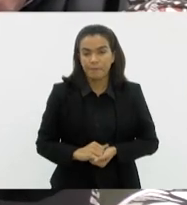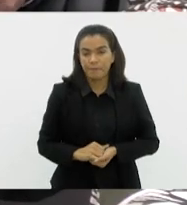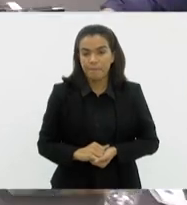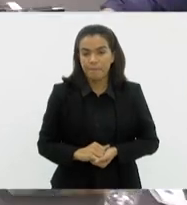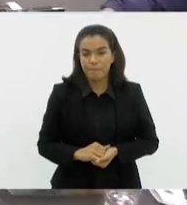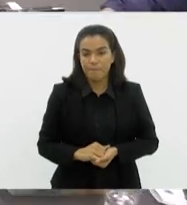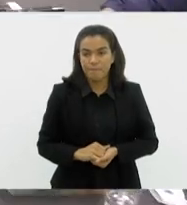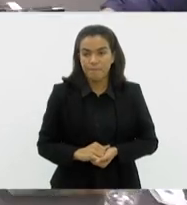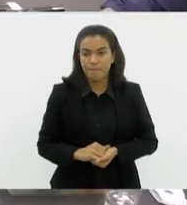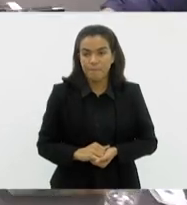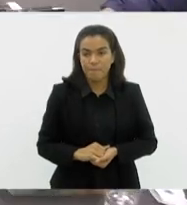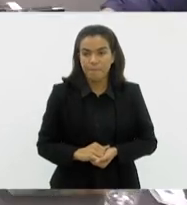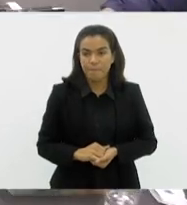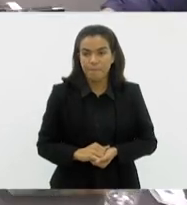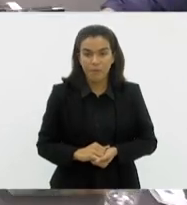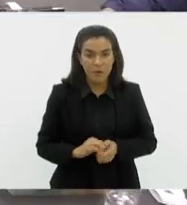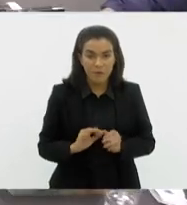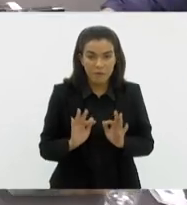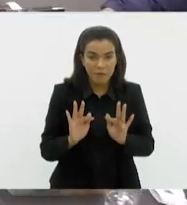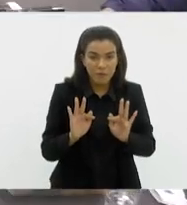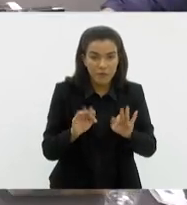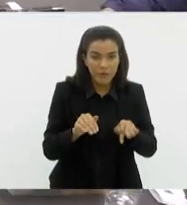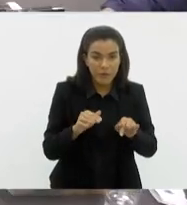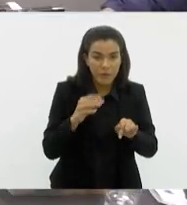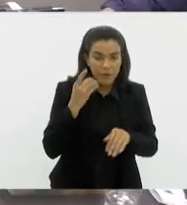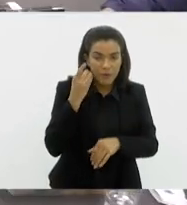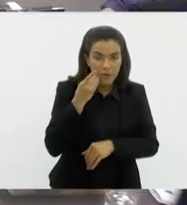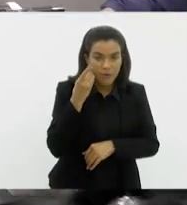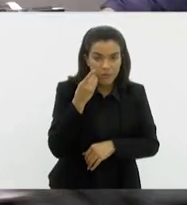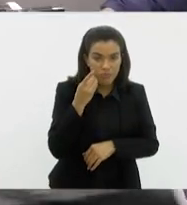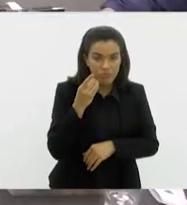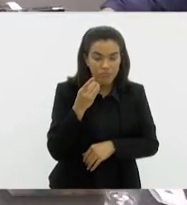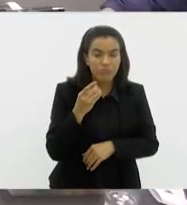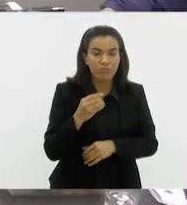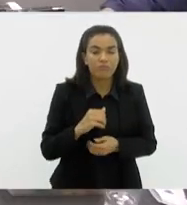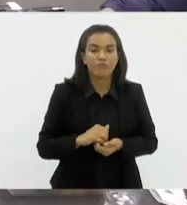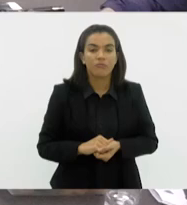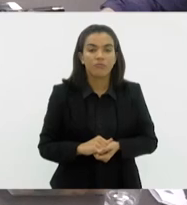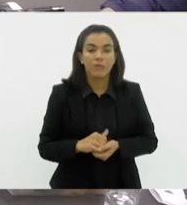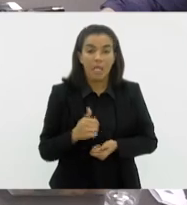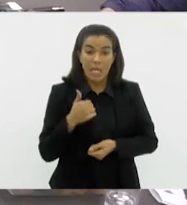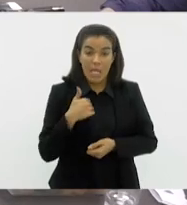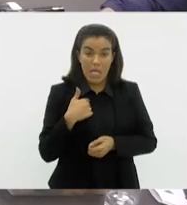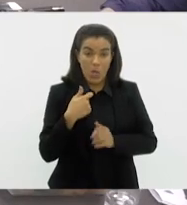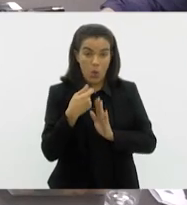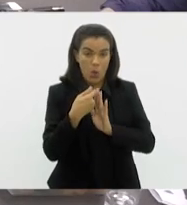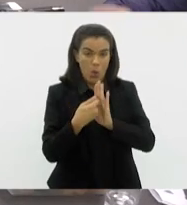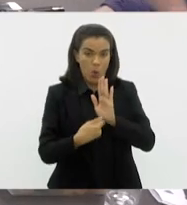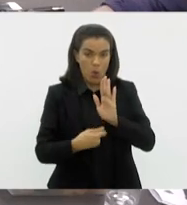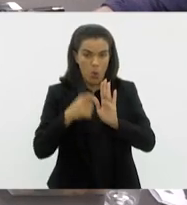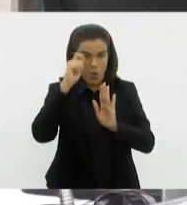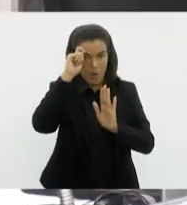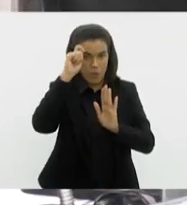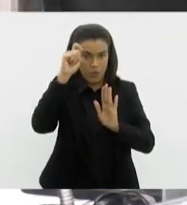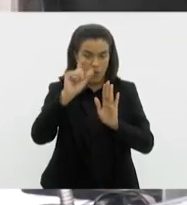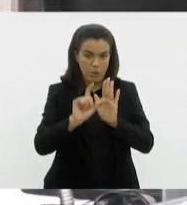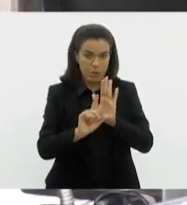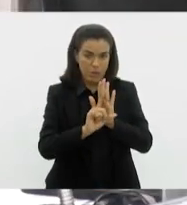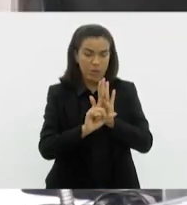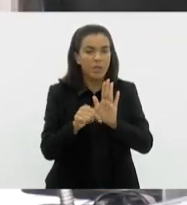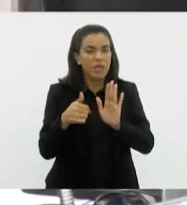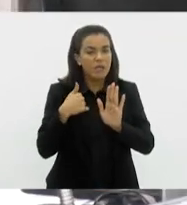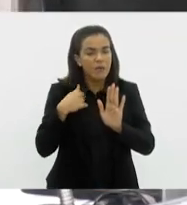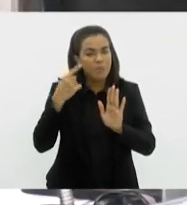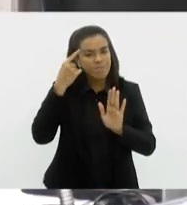2021. Vossa Excelência encerrou, deputado? Encerrei. Bem, eu sou o autor da lei. Na realidade, o que me motivou